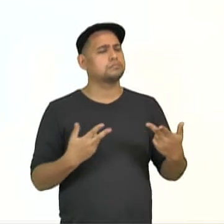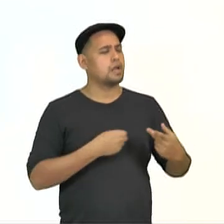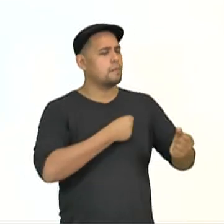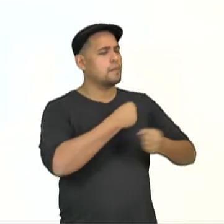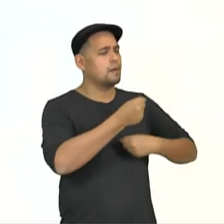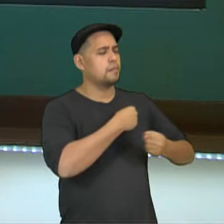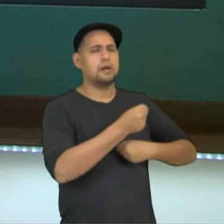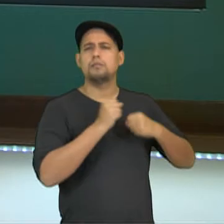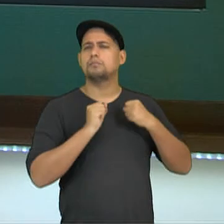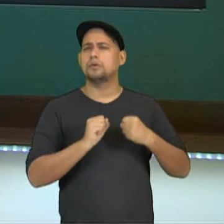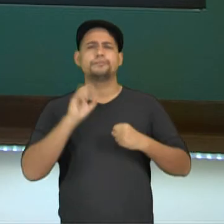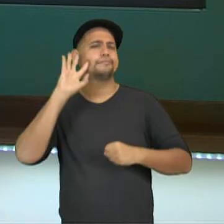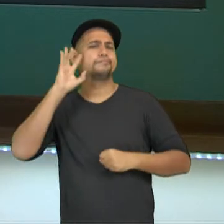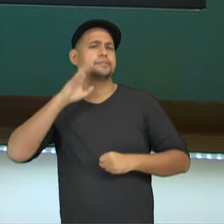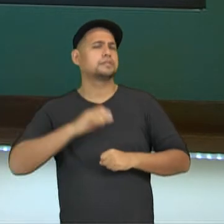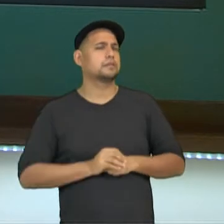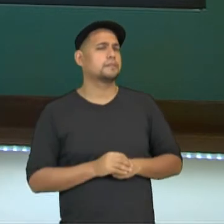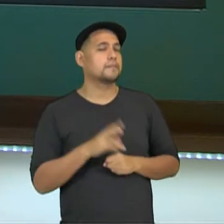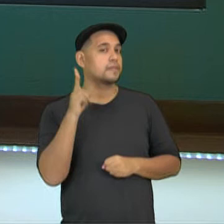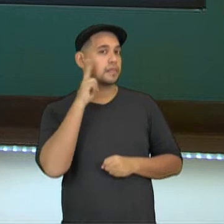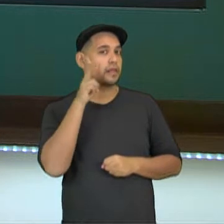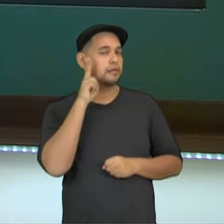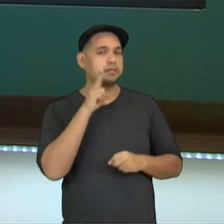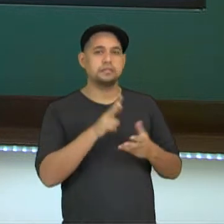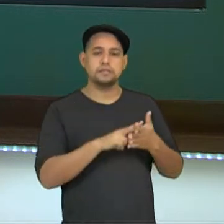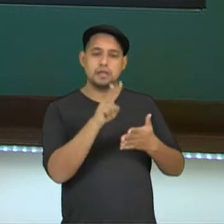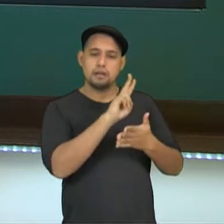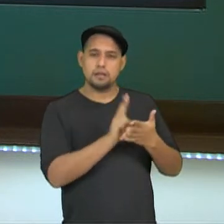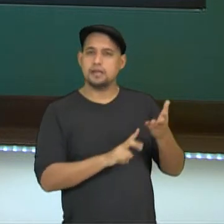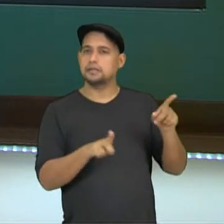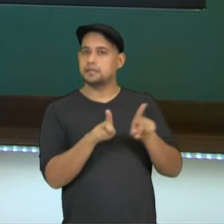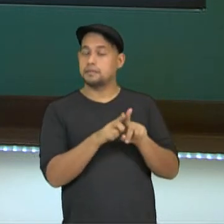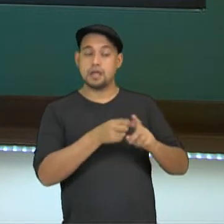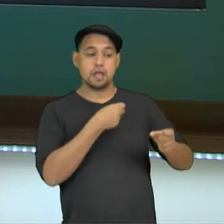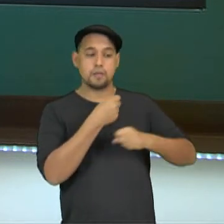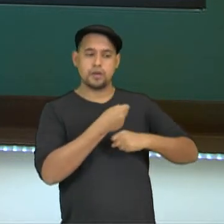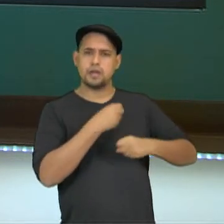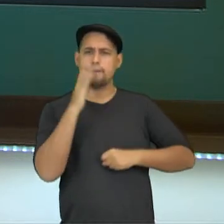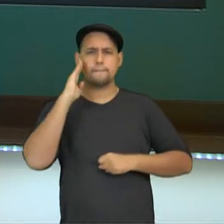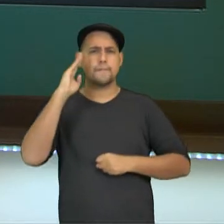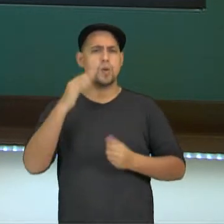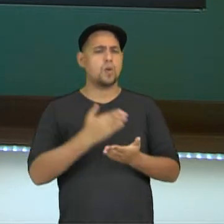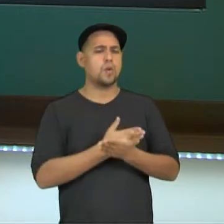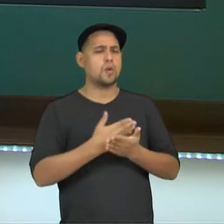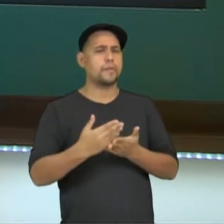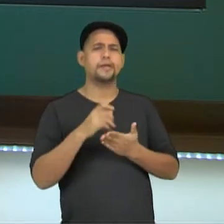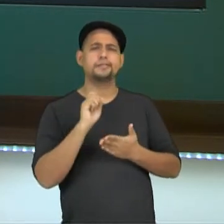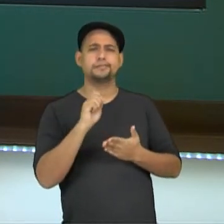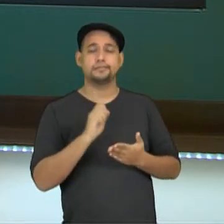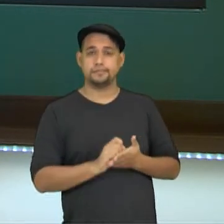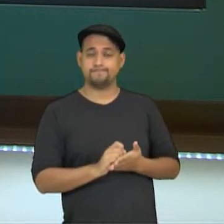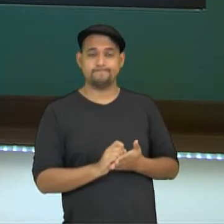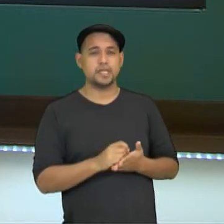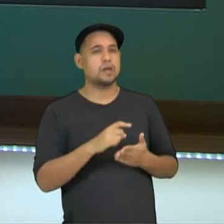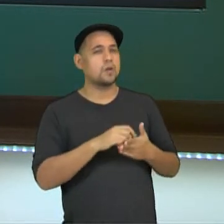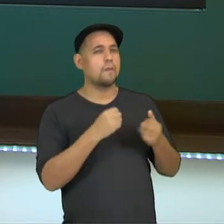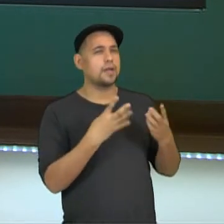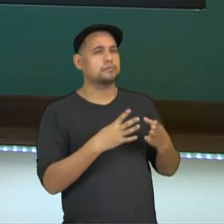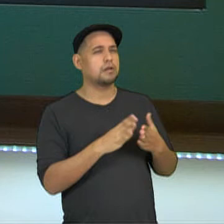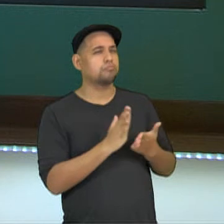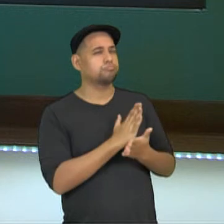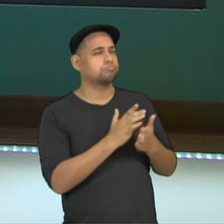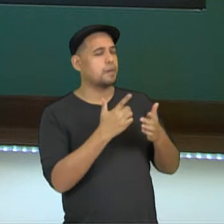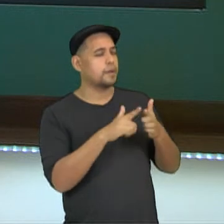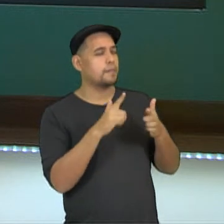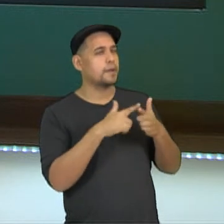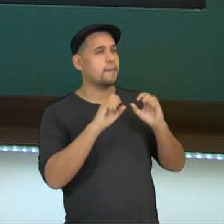reportagem poderia abordar? Lembra que eu falei para vocês que a reportagem, né, principalmente ela começa com uma problemática?